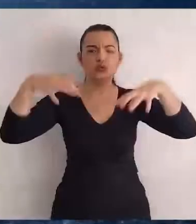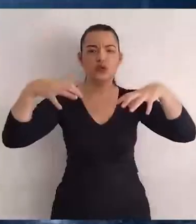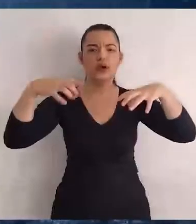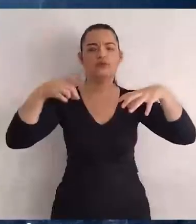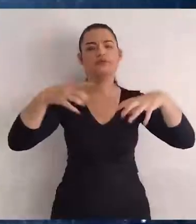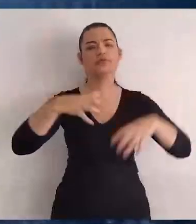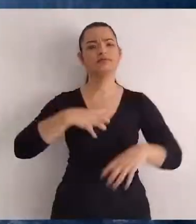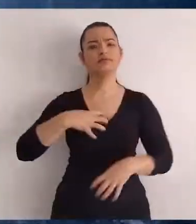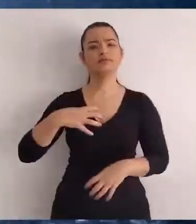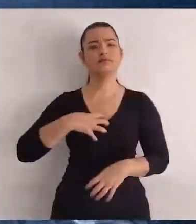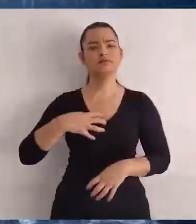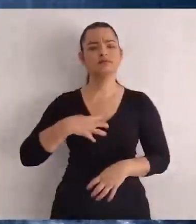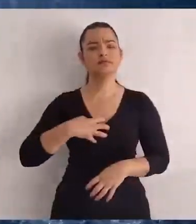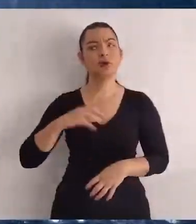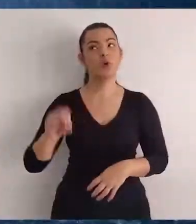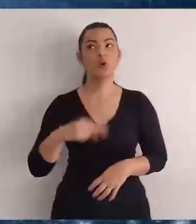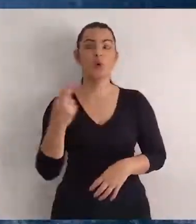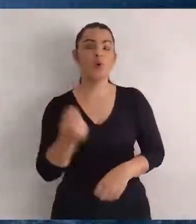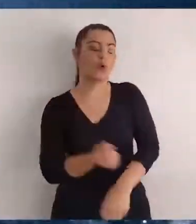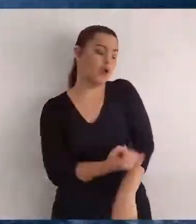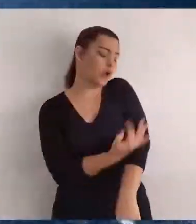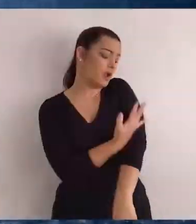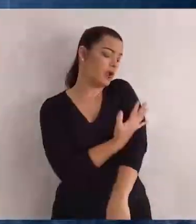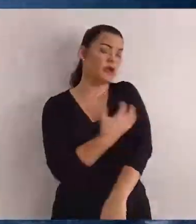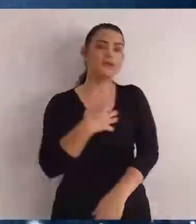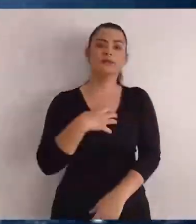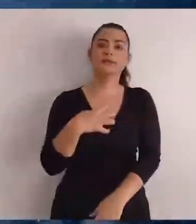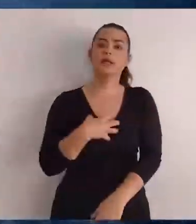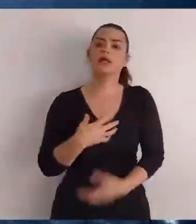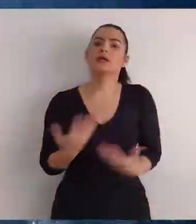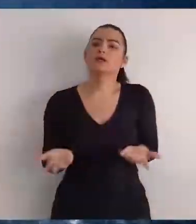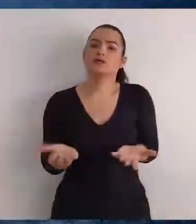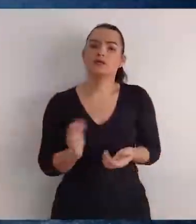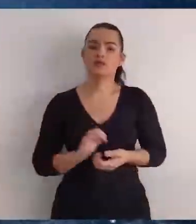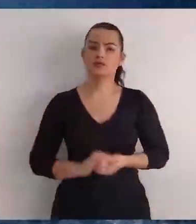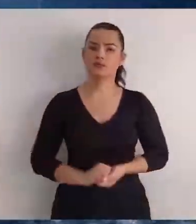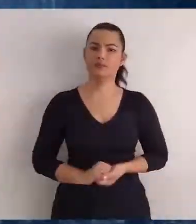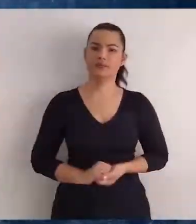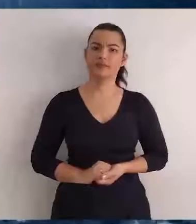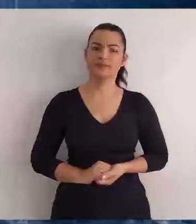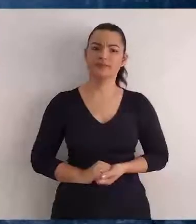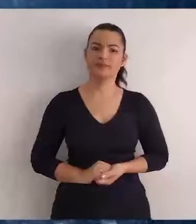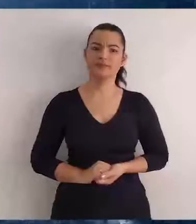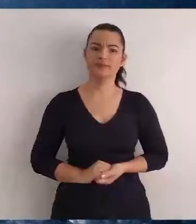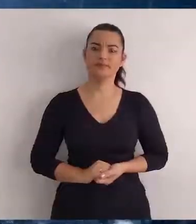que sensação ou emoção esse vídeo te traz?